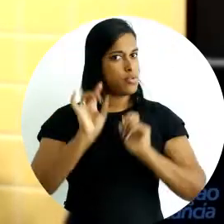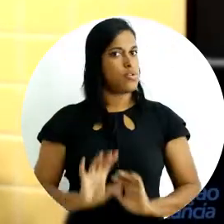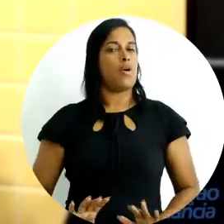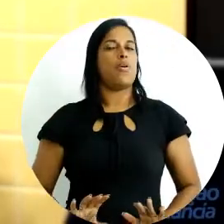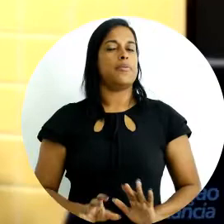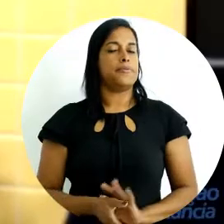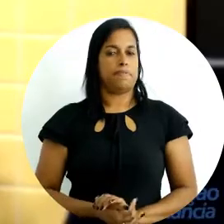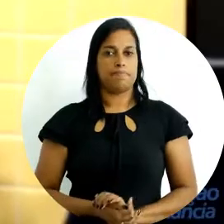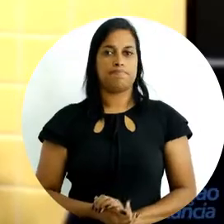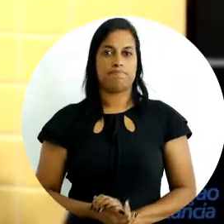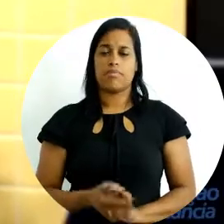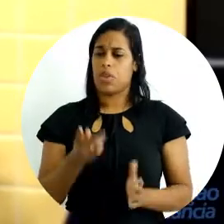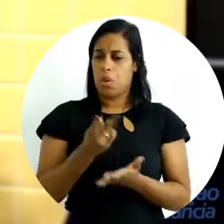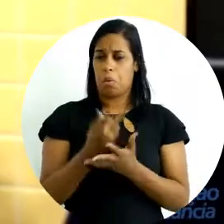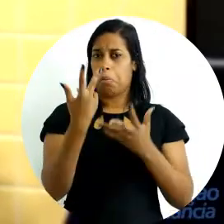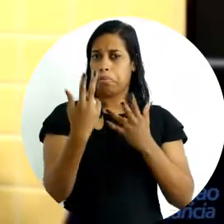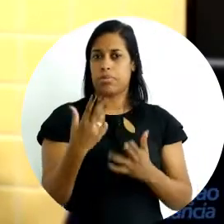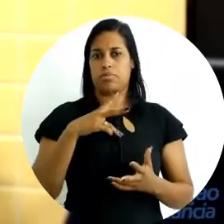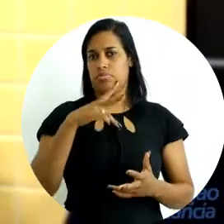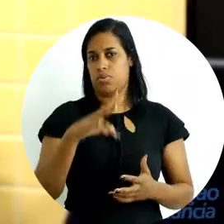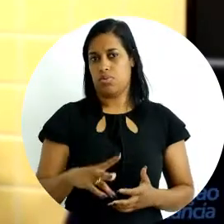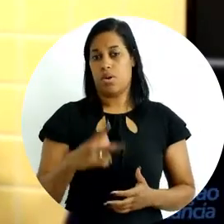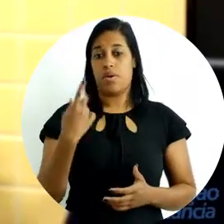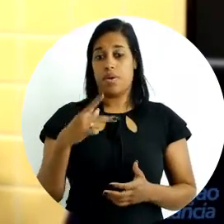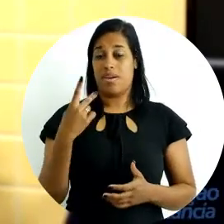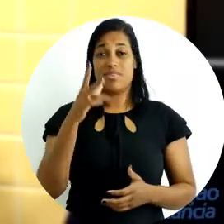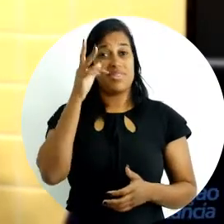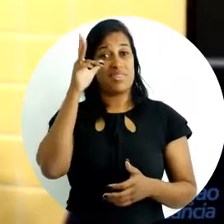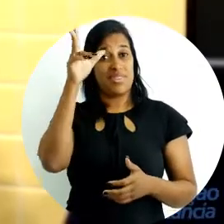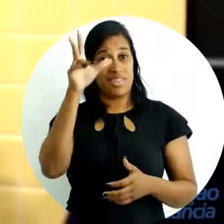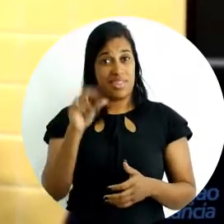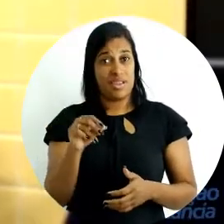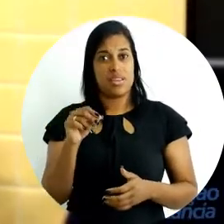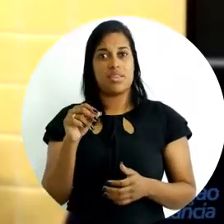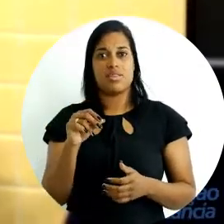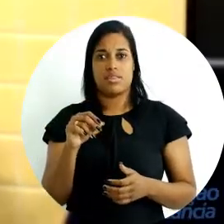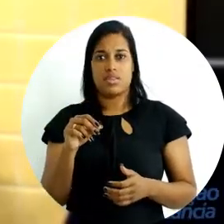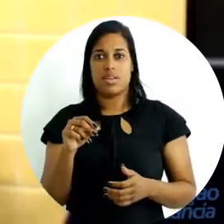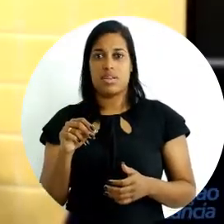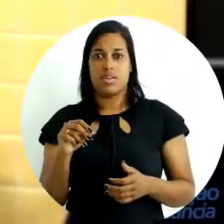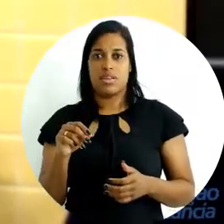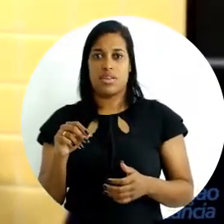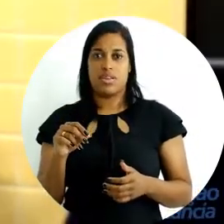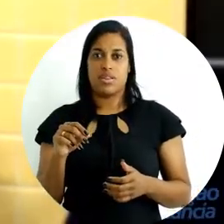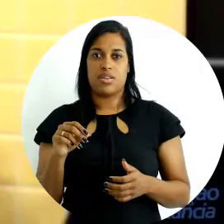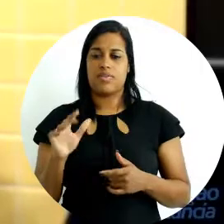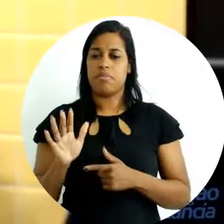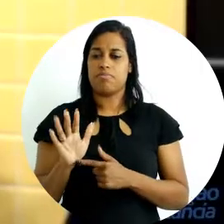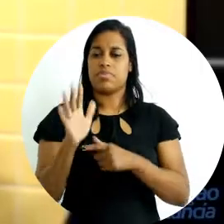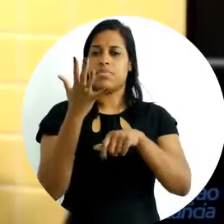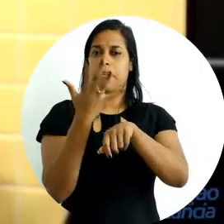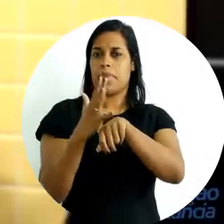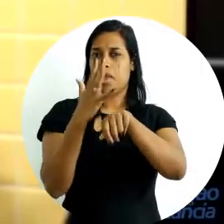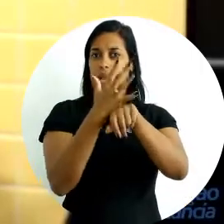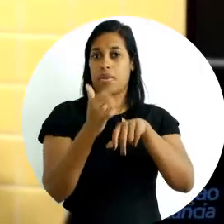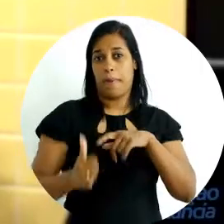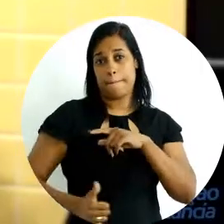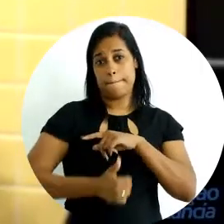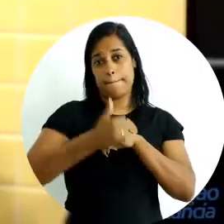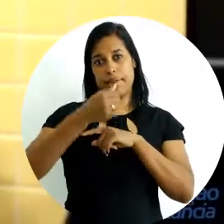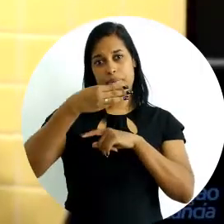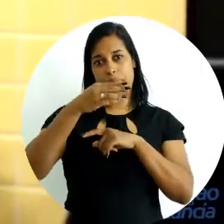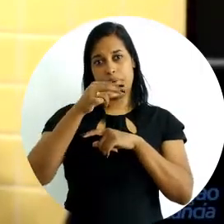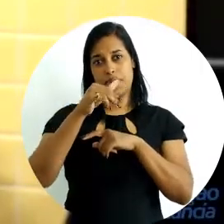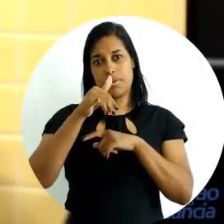mãos do rei. Era o que acontecia em Portugal. E essas ideias, elas foram postas em práticas